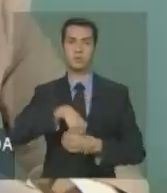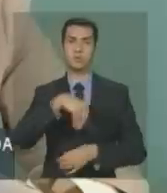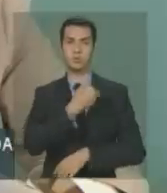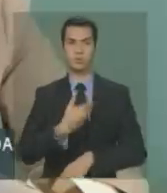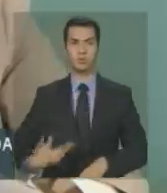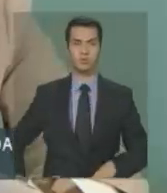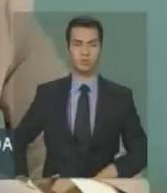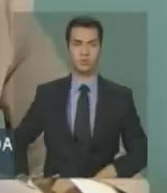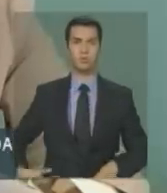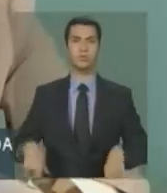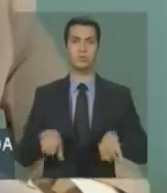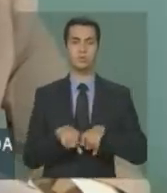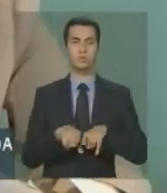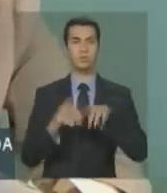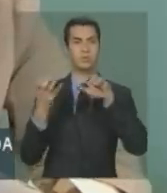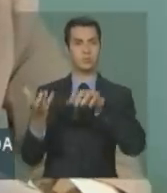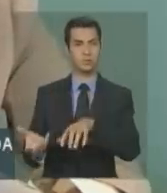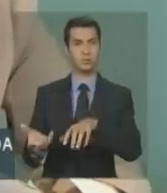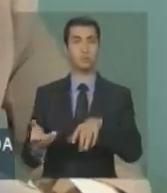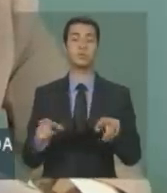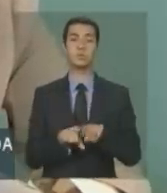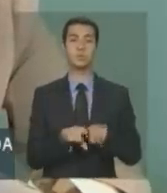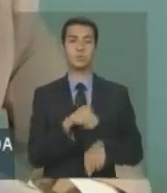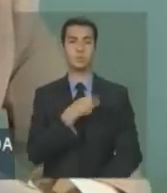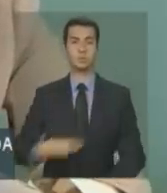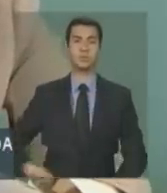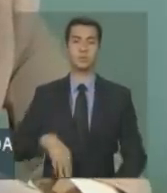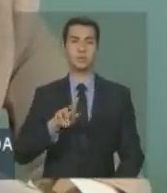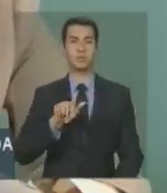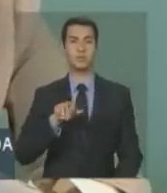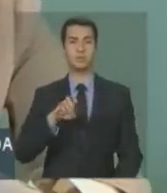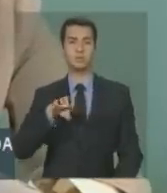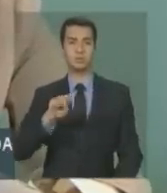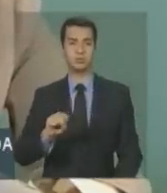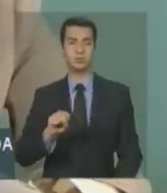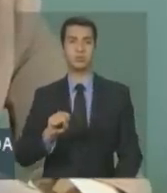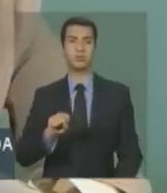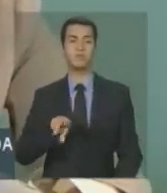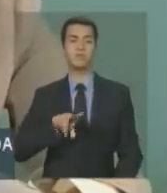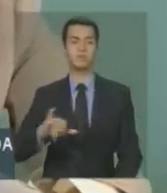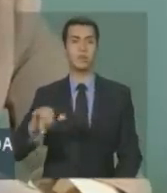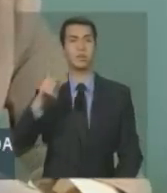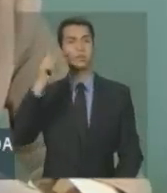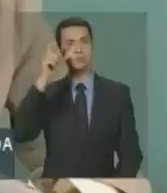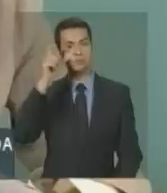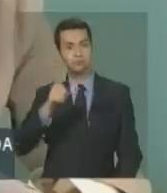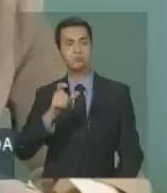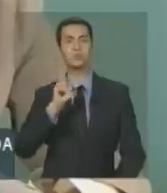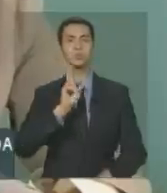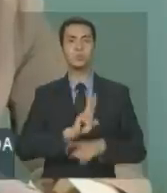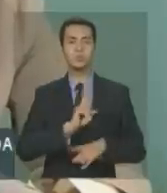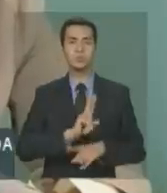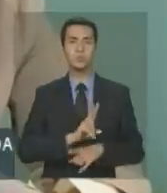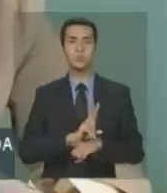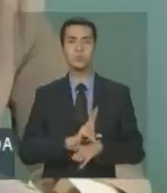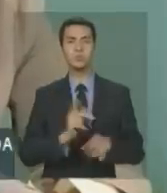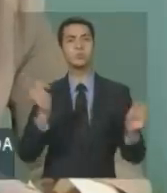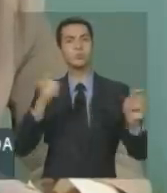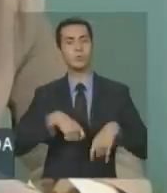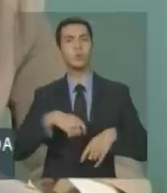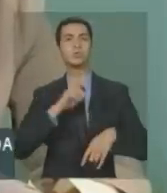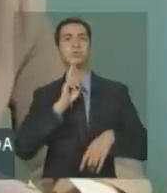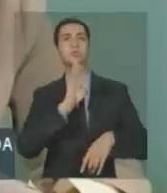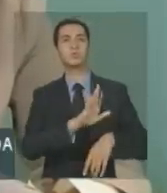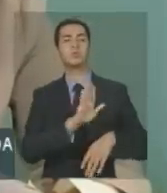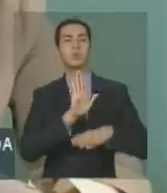Parlamento e a ministra gaz e a secretaria de direitos humanos estarão atentos a podermos oferecer respostas às associações de